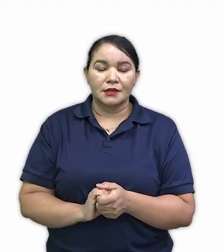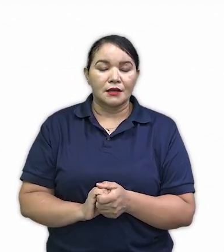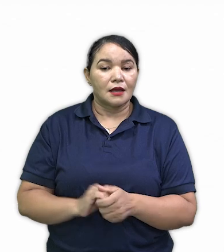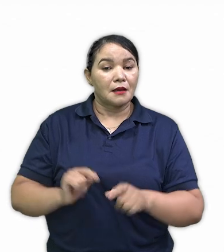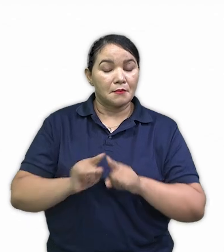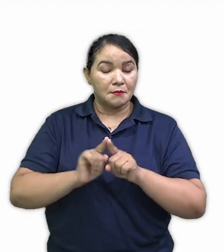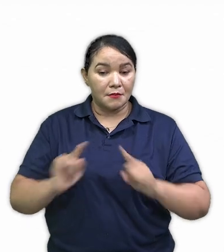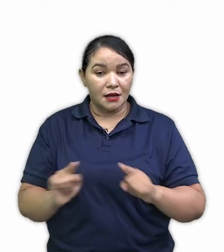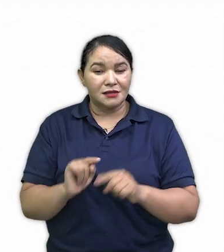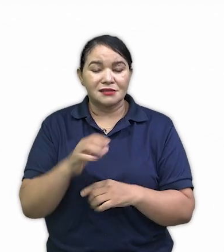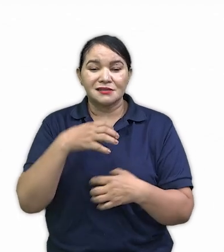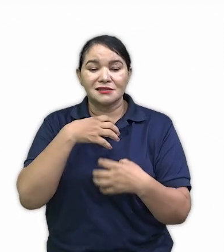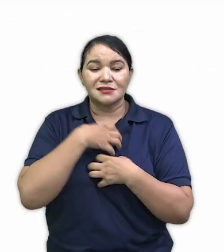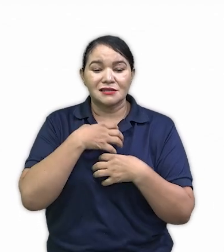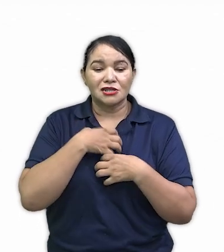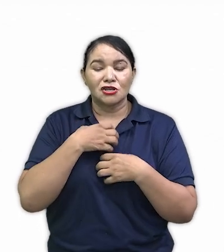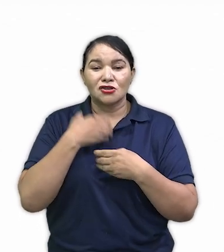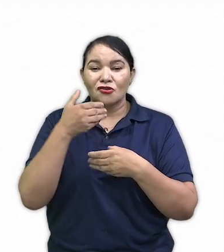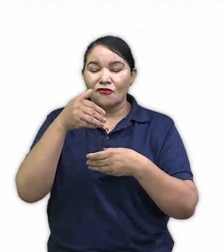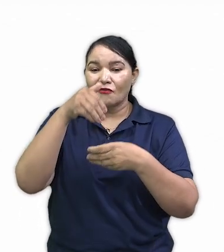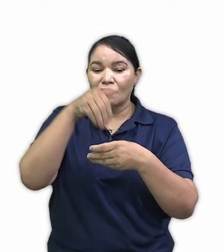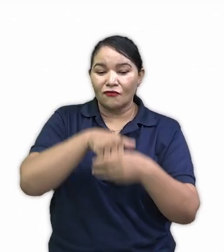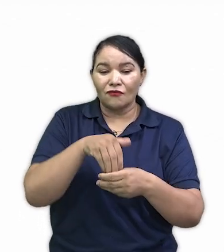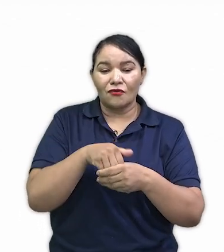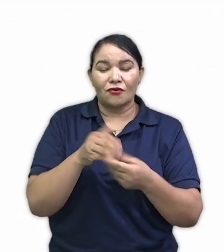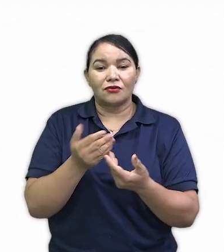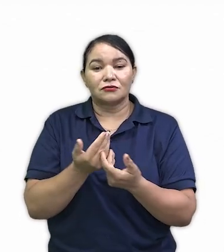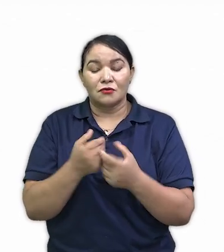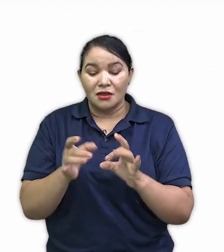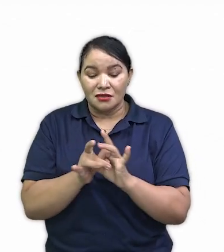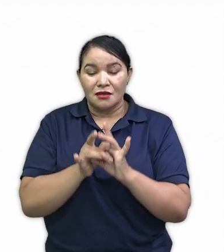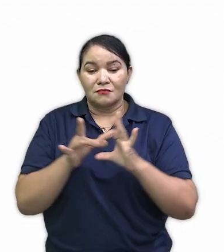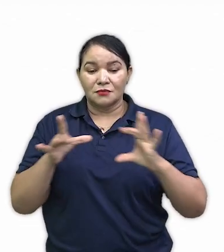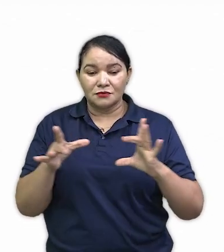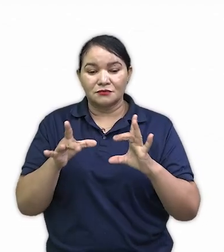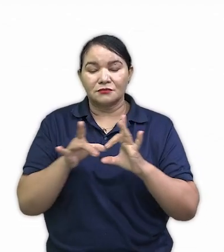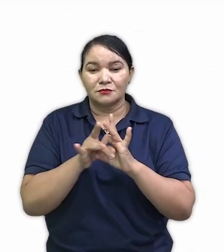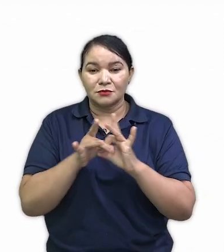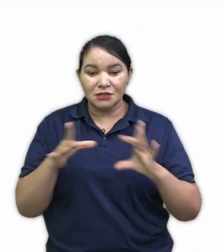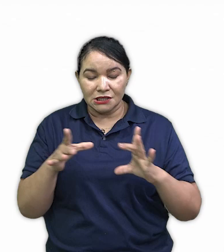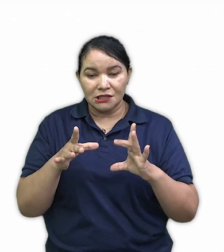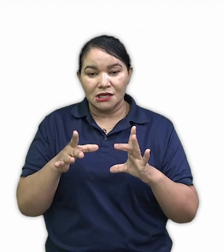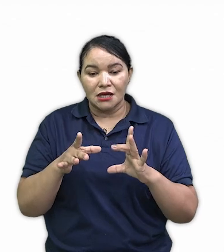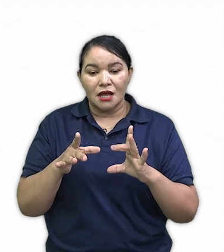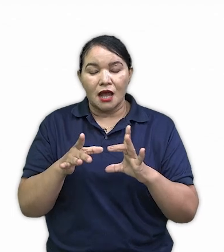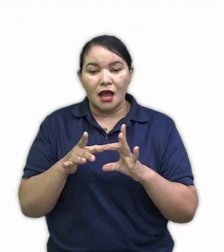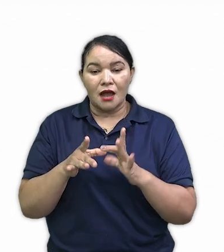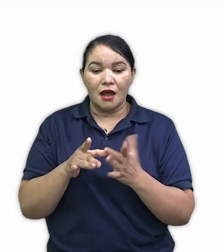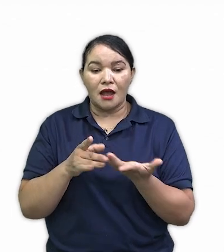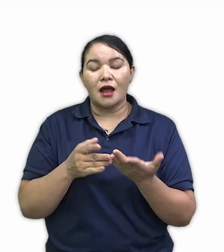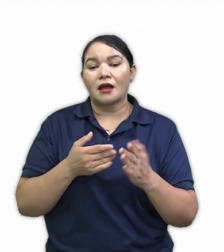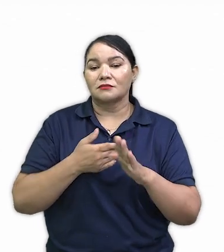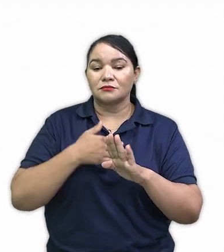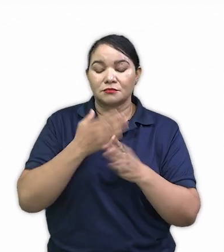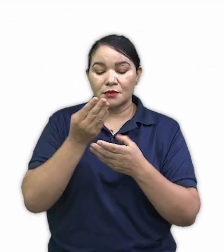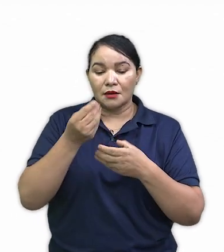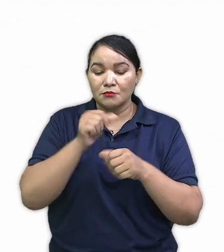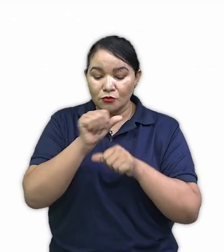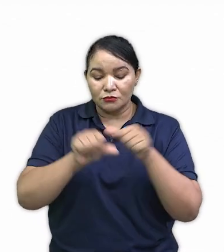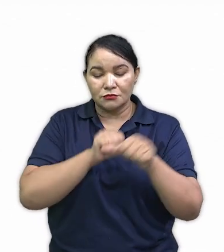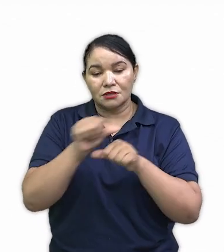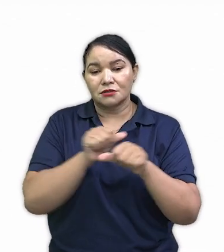que eles não sentem que esse voto seja uma ferramenta democrática suficiente para alcançar